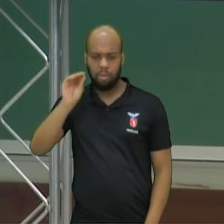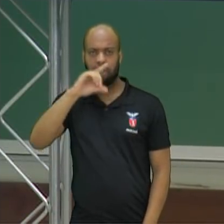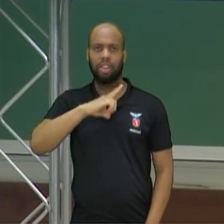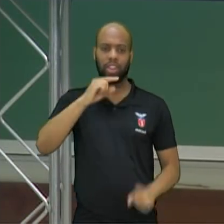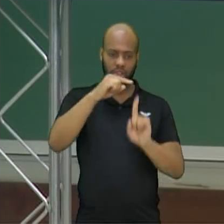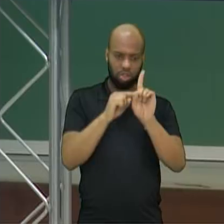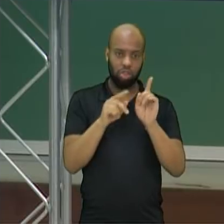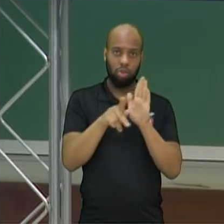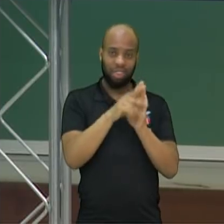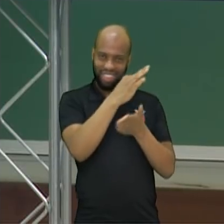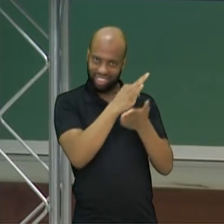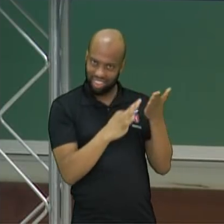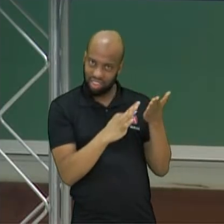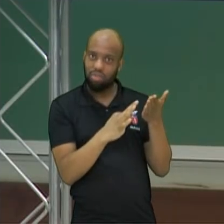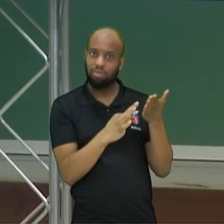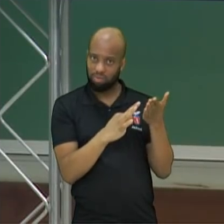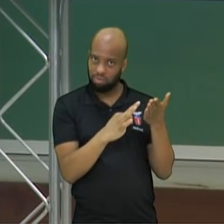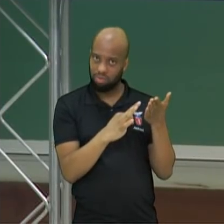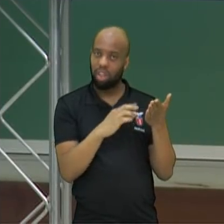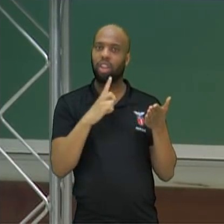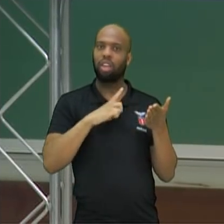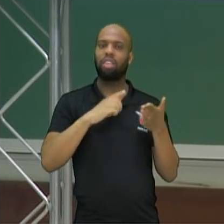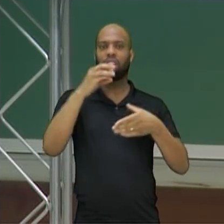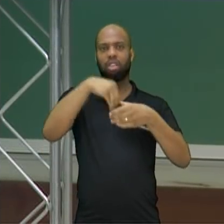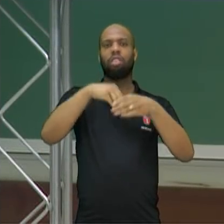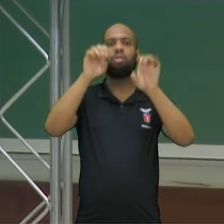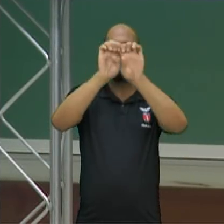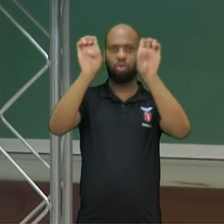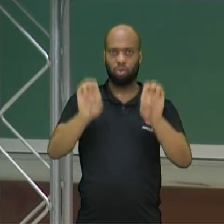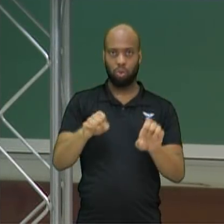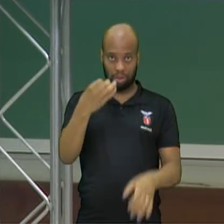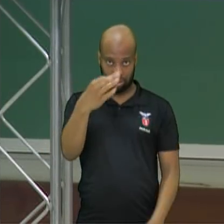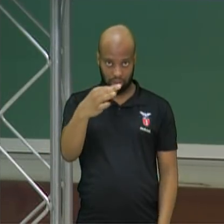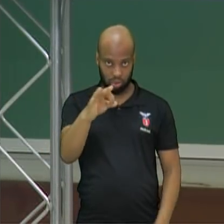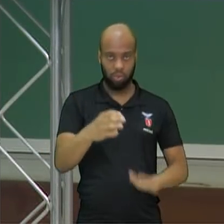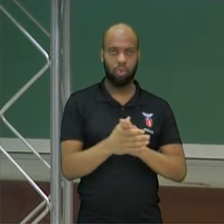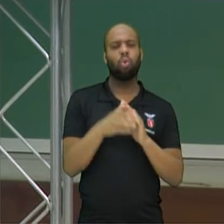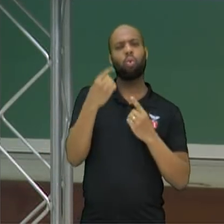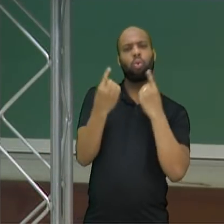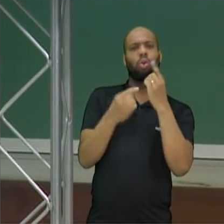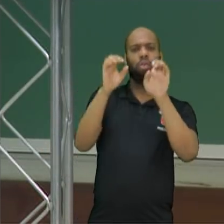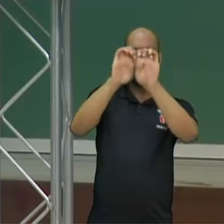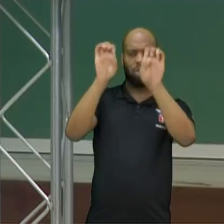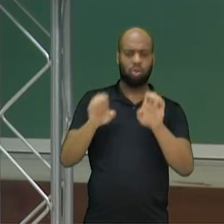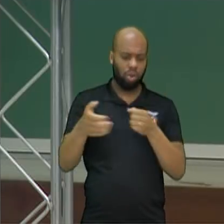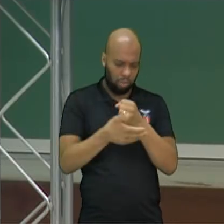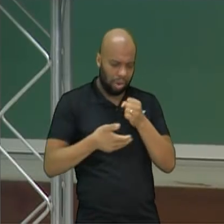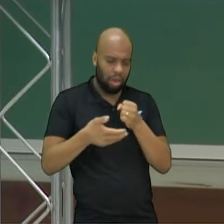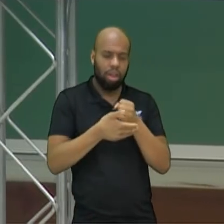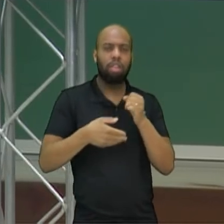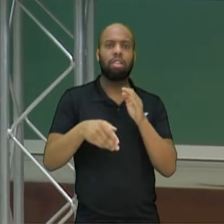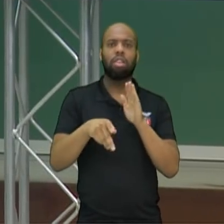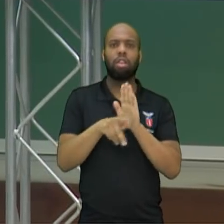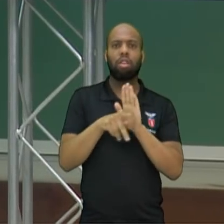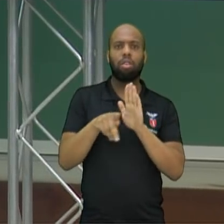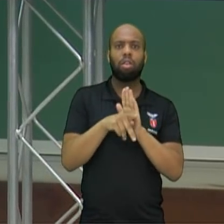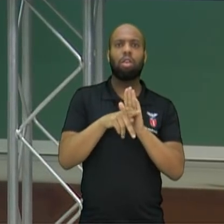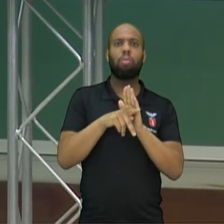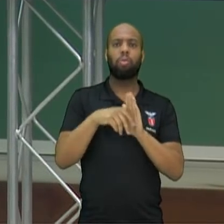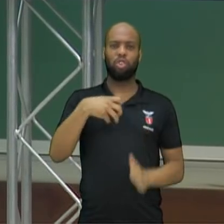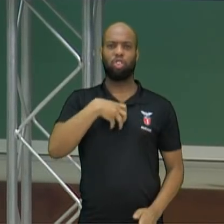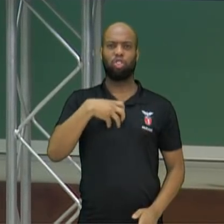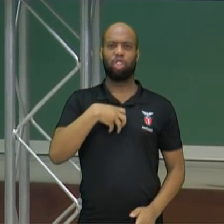um tipo textual, tem uma estrutura, perfeito? Qual a estrutura básica que nós encontramos